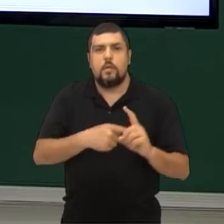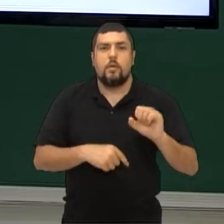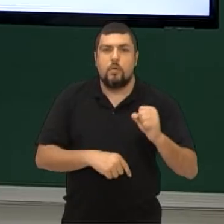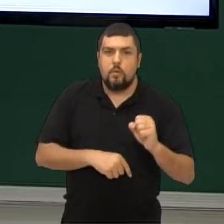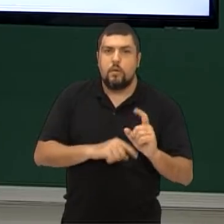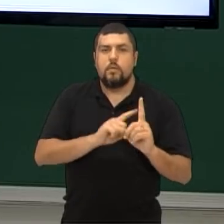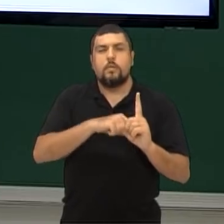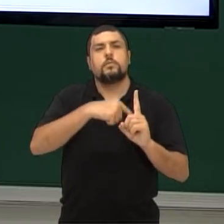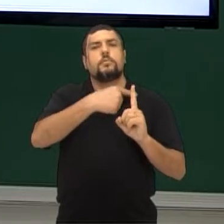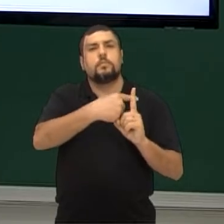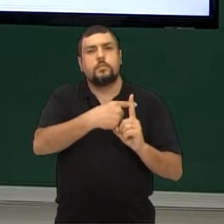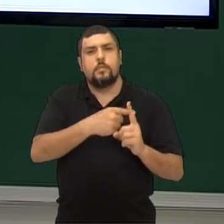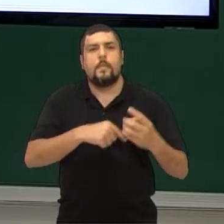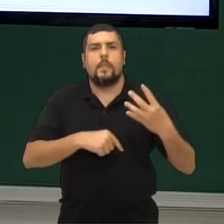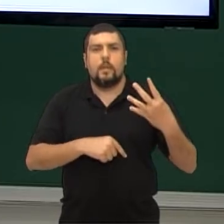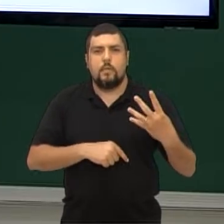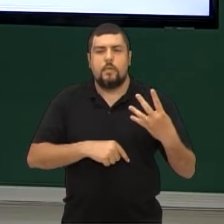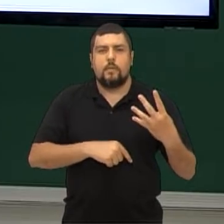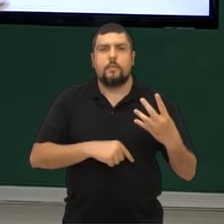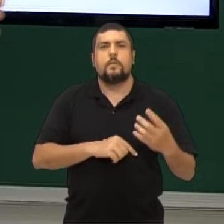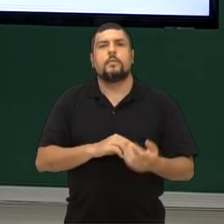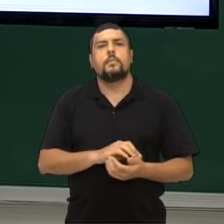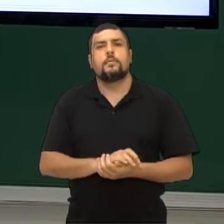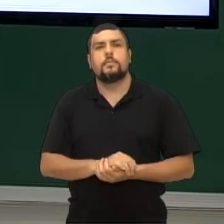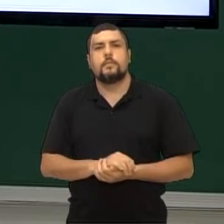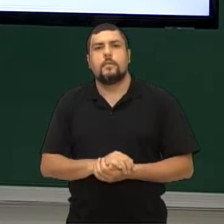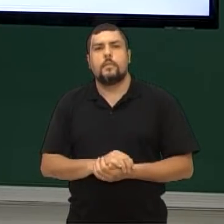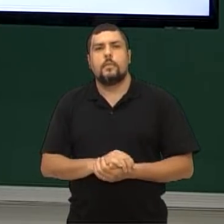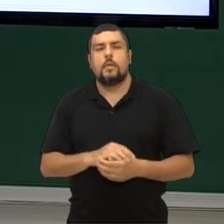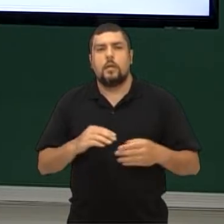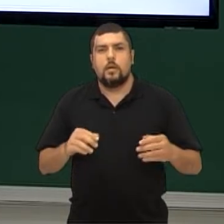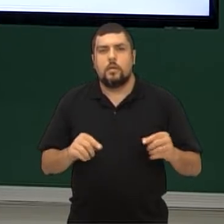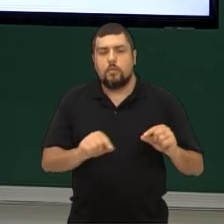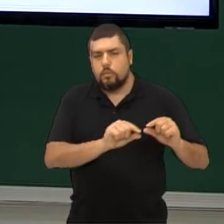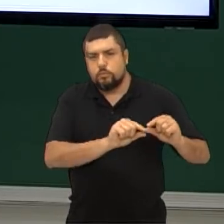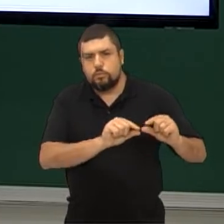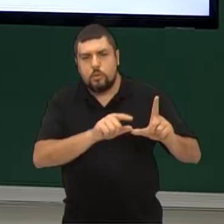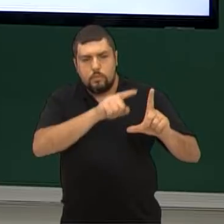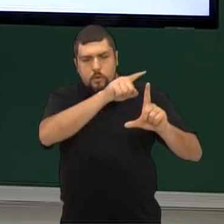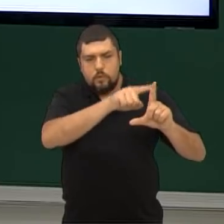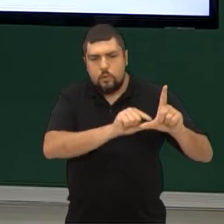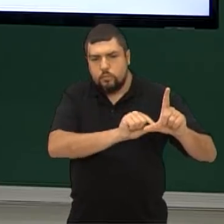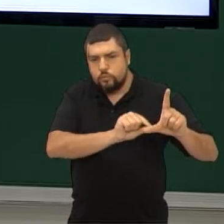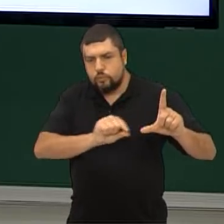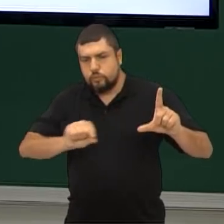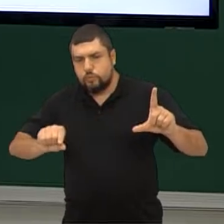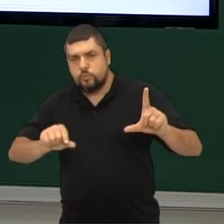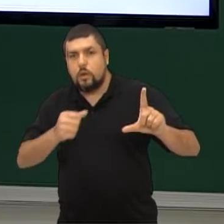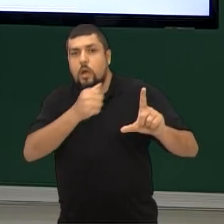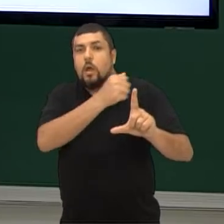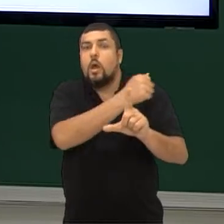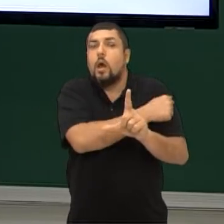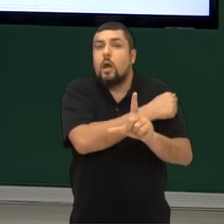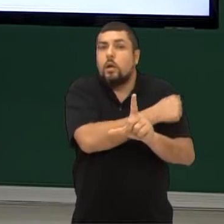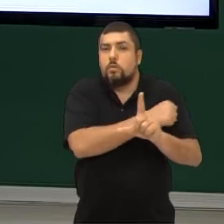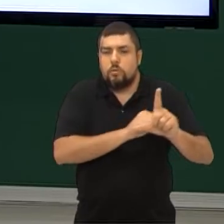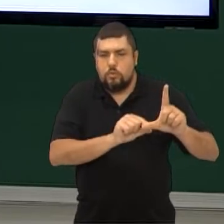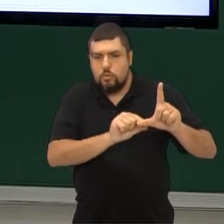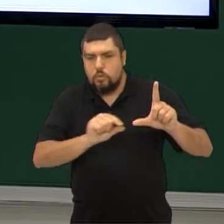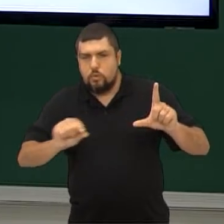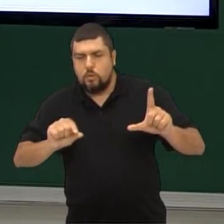3, mais 4 comprando 4. É só somar os números de alunos. Cuidado para não somar, por exemplo, 20 com